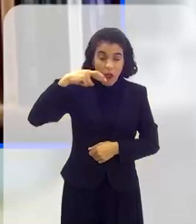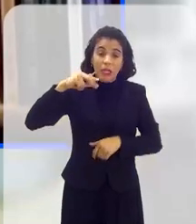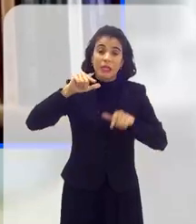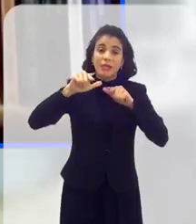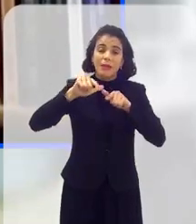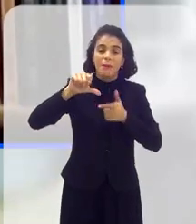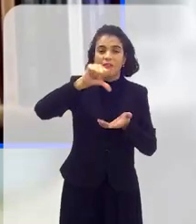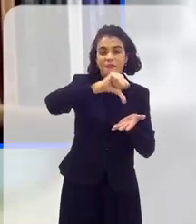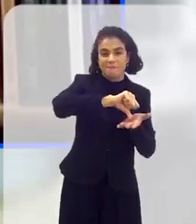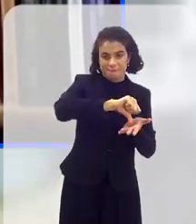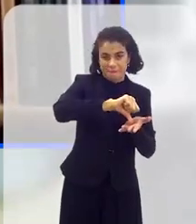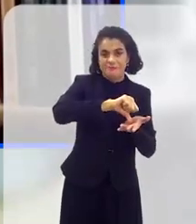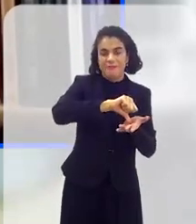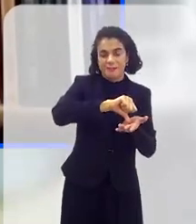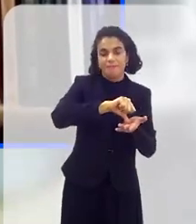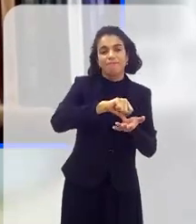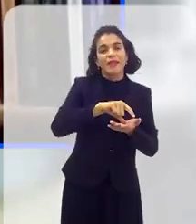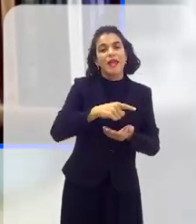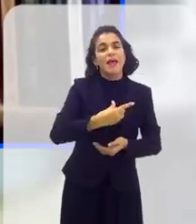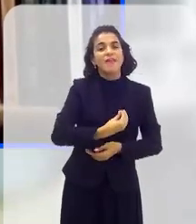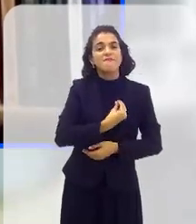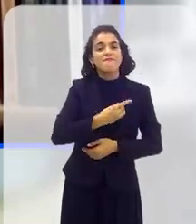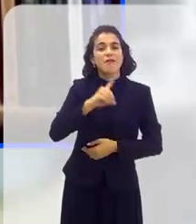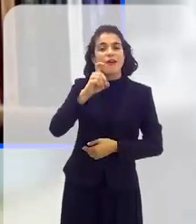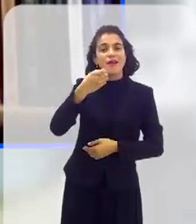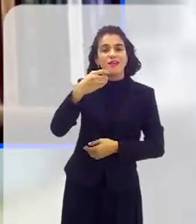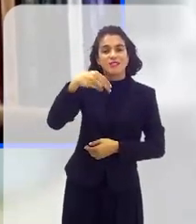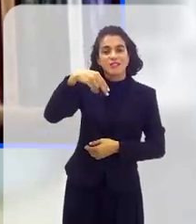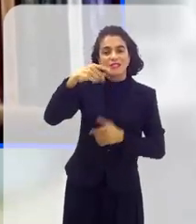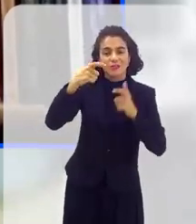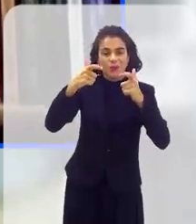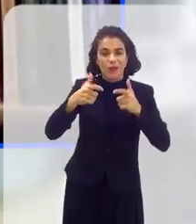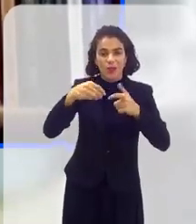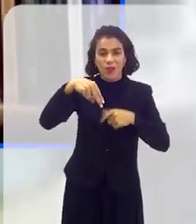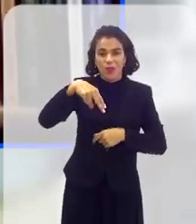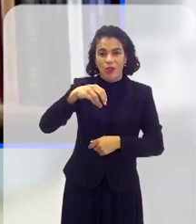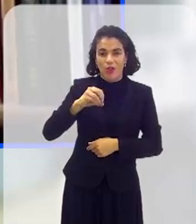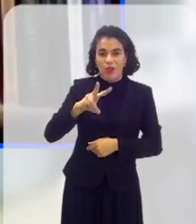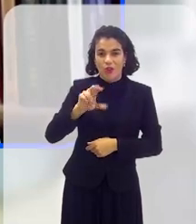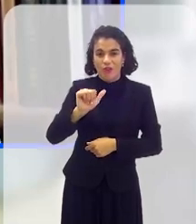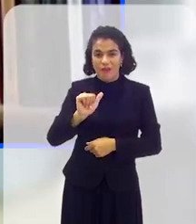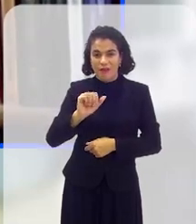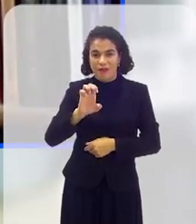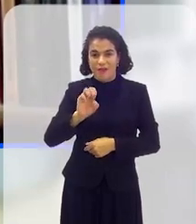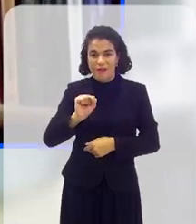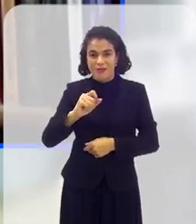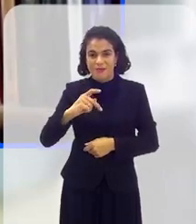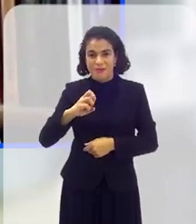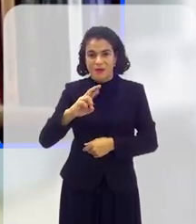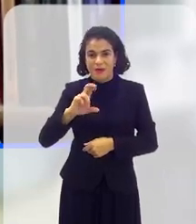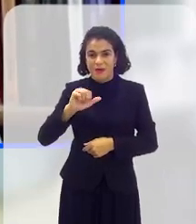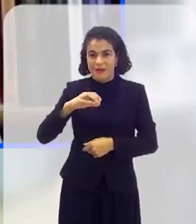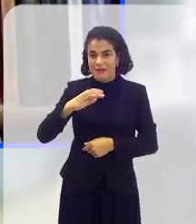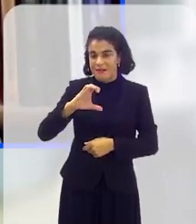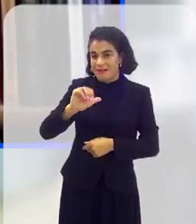capital e ele tinha vivido, Nova Esperança não é a cidade natal dele, mas ele viveu lá a adolescência,